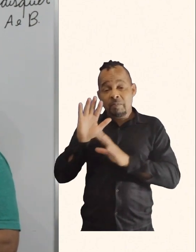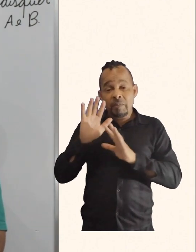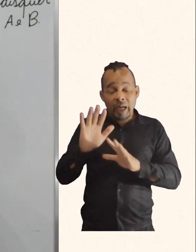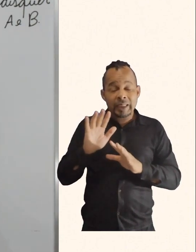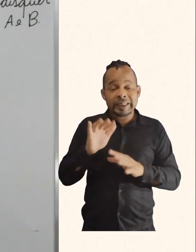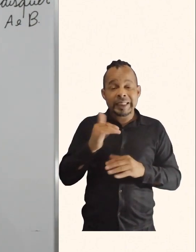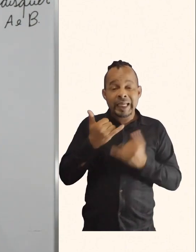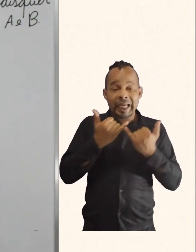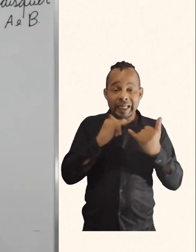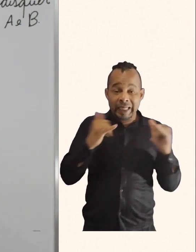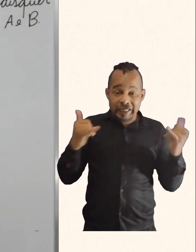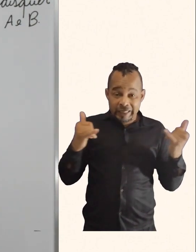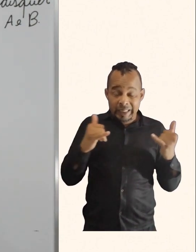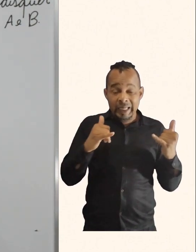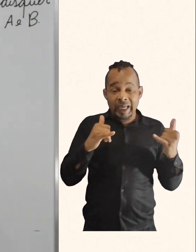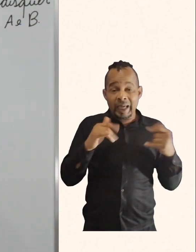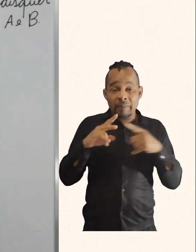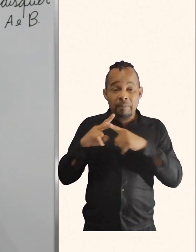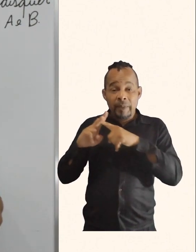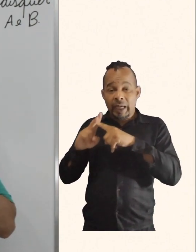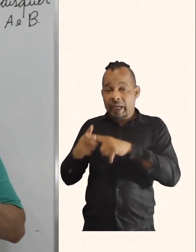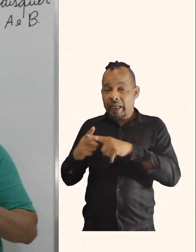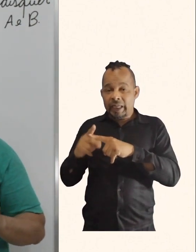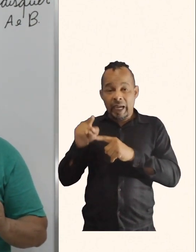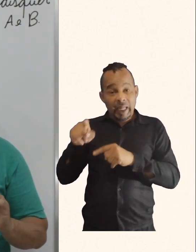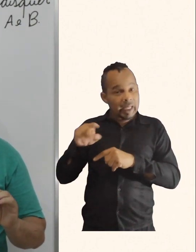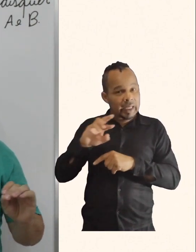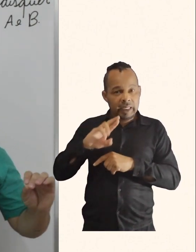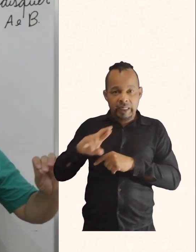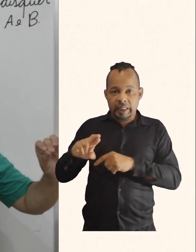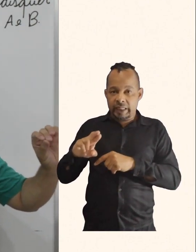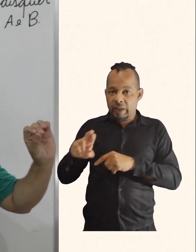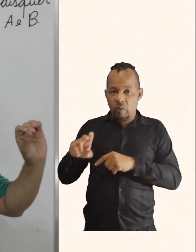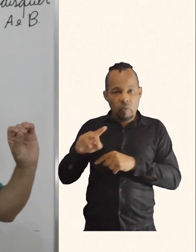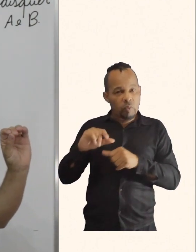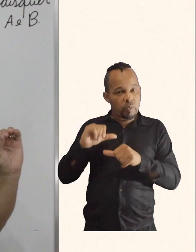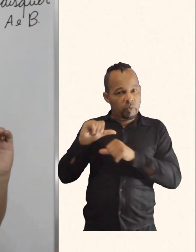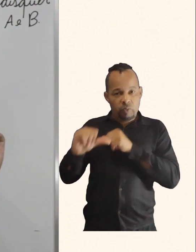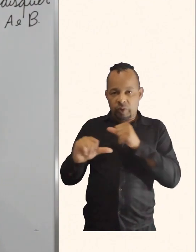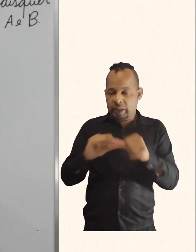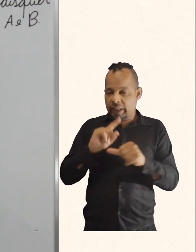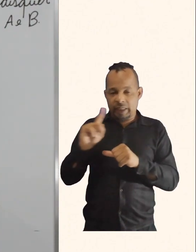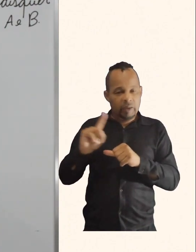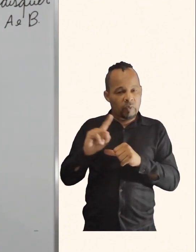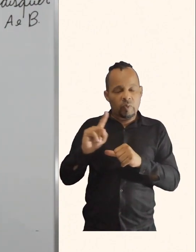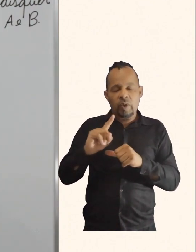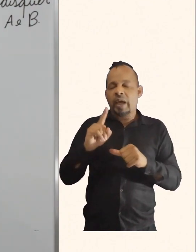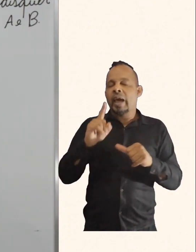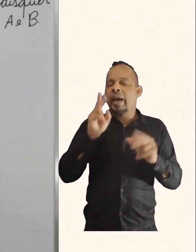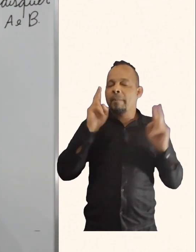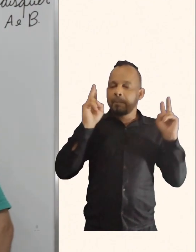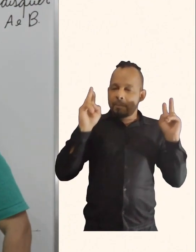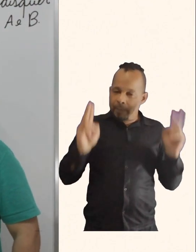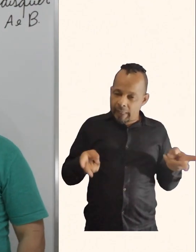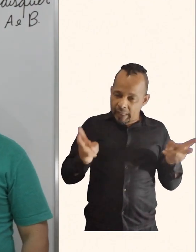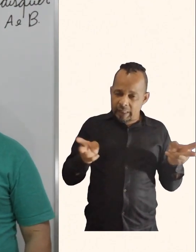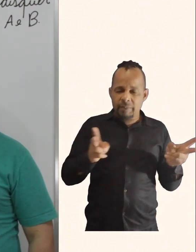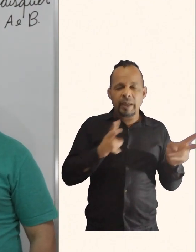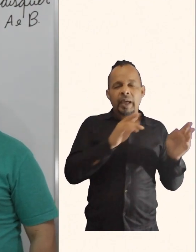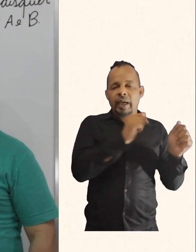a energia mecânica não muda. Ela é a mesma em todos os